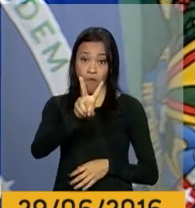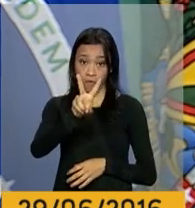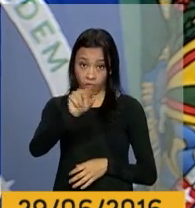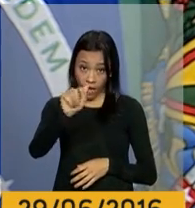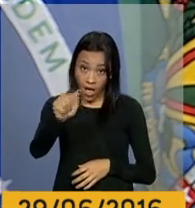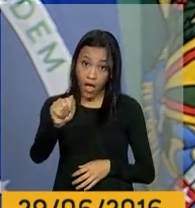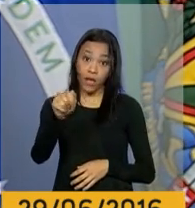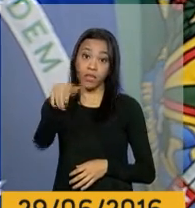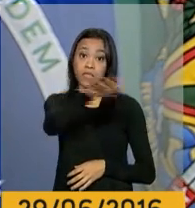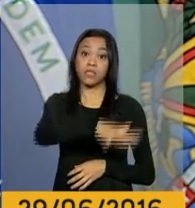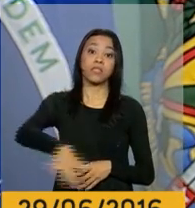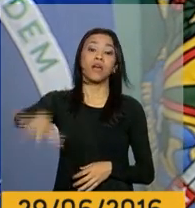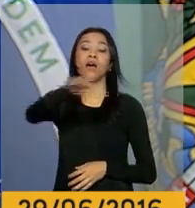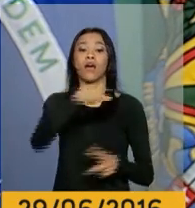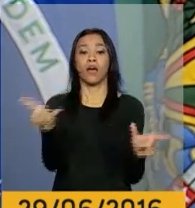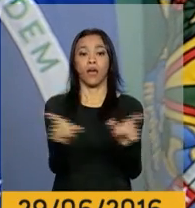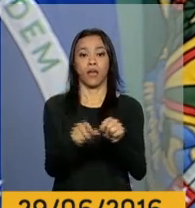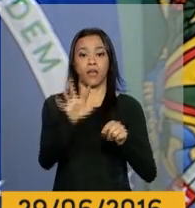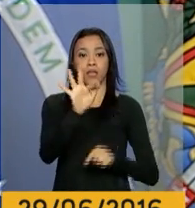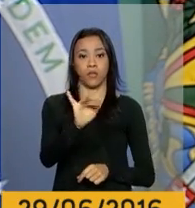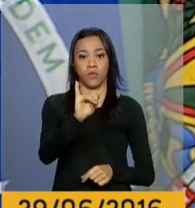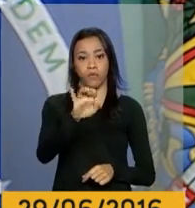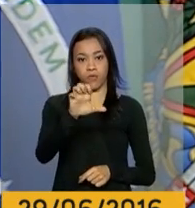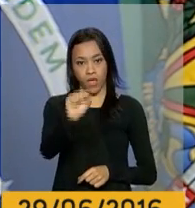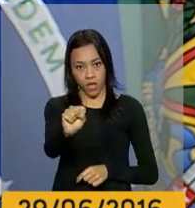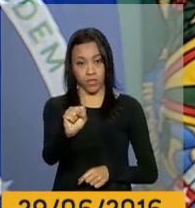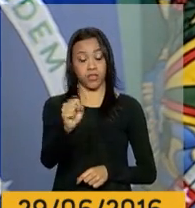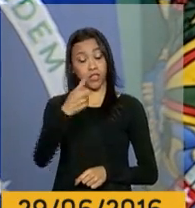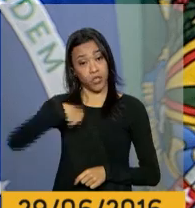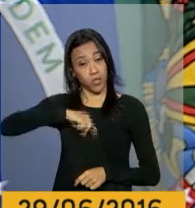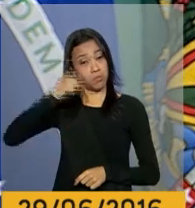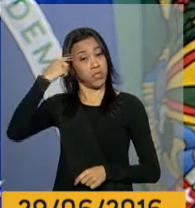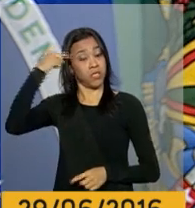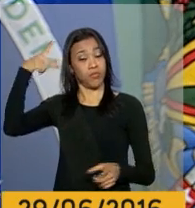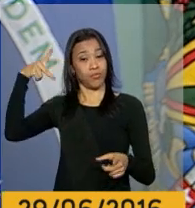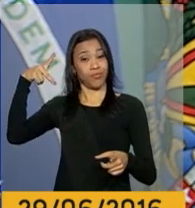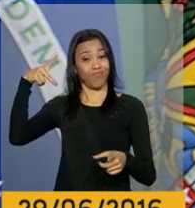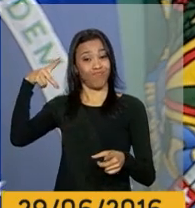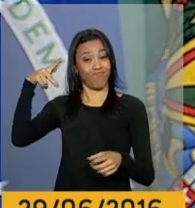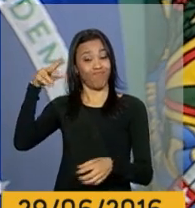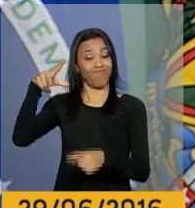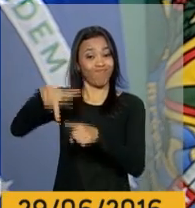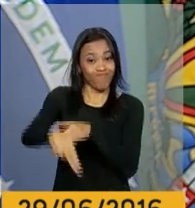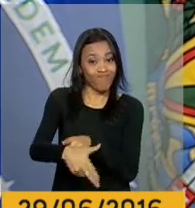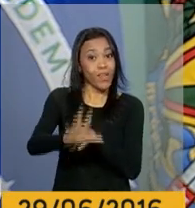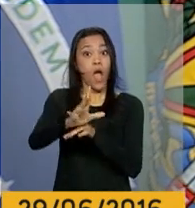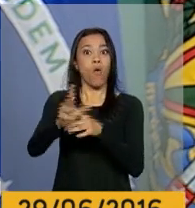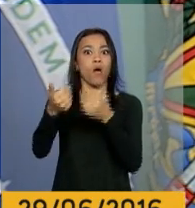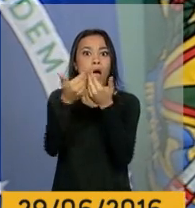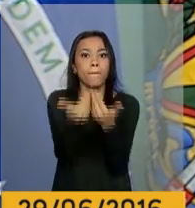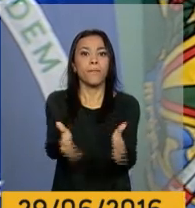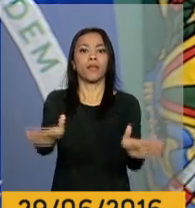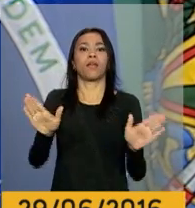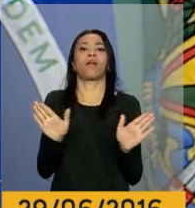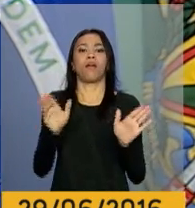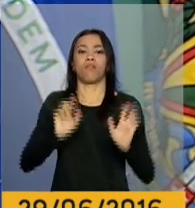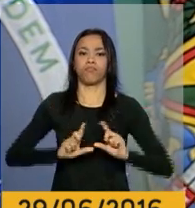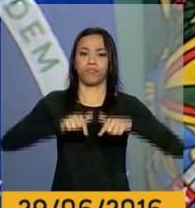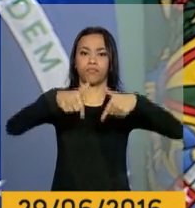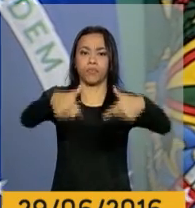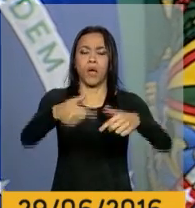programa que alardeava-se, nós pretendíamos extinguir. Ao contrário, o que nós fizemos foi ampliá-lo, porque, na